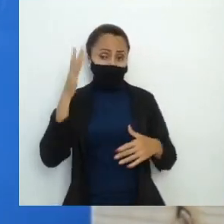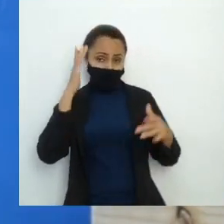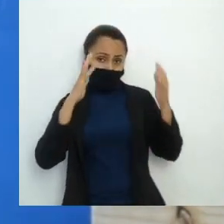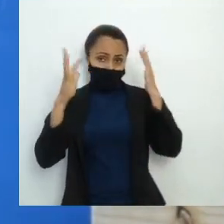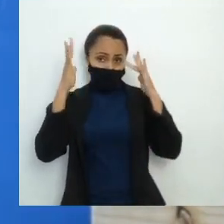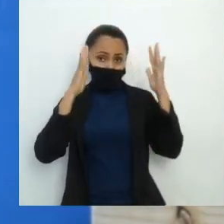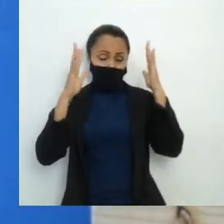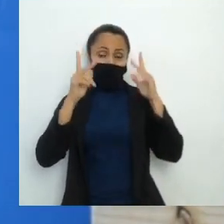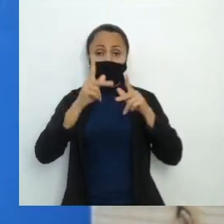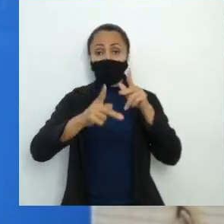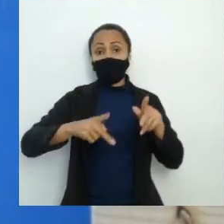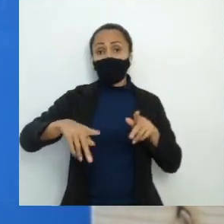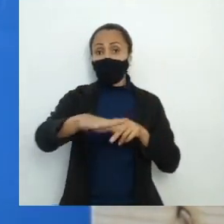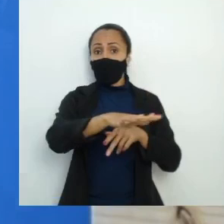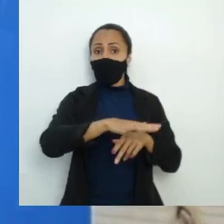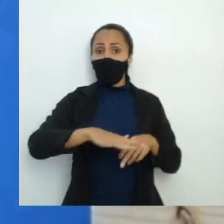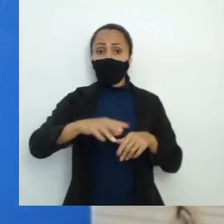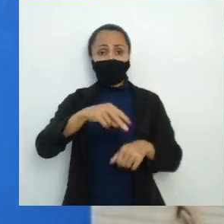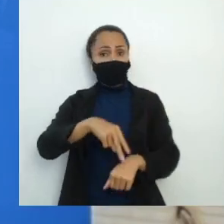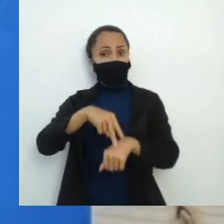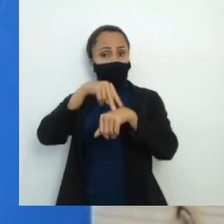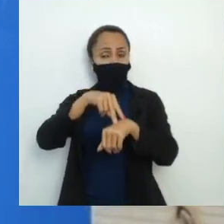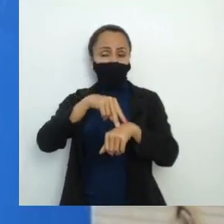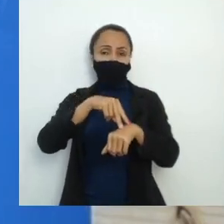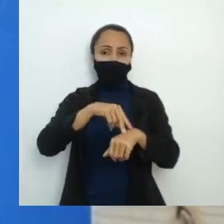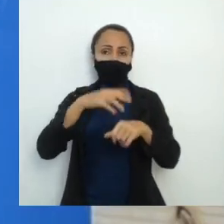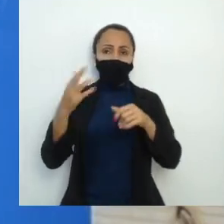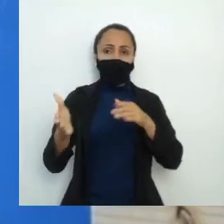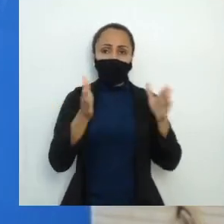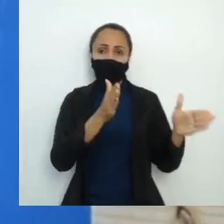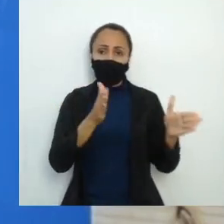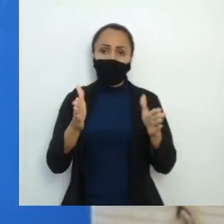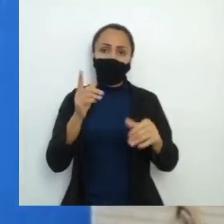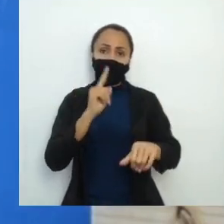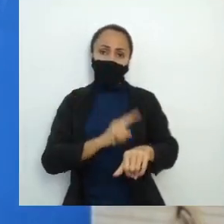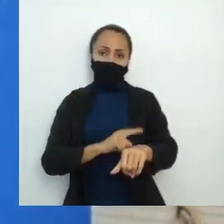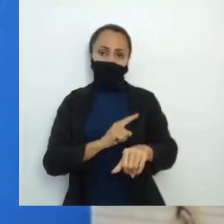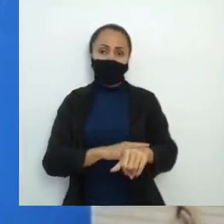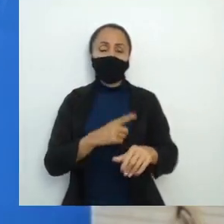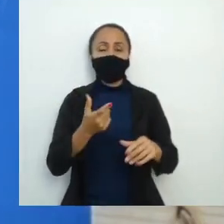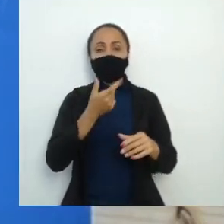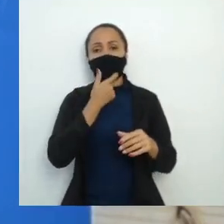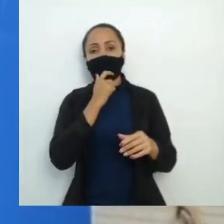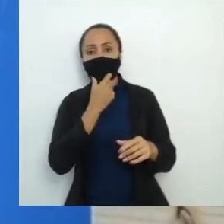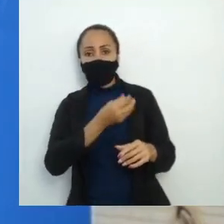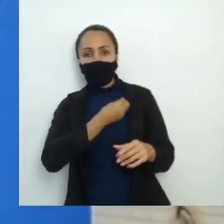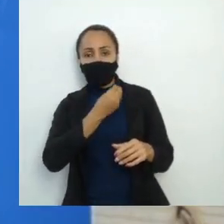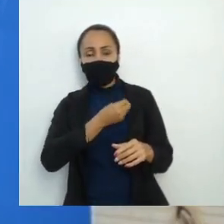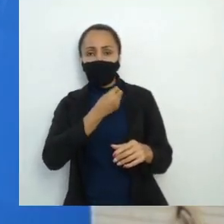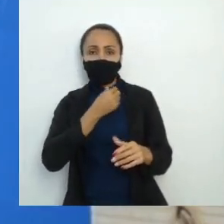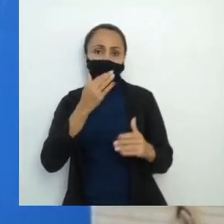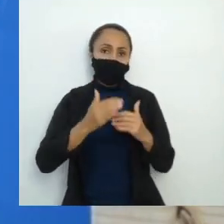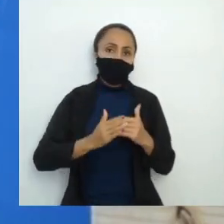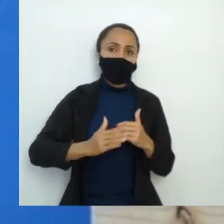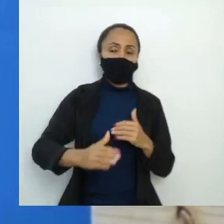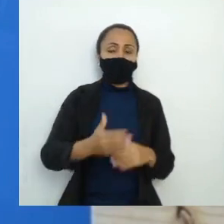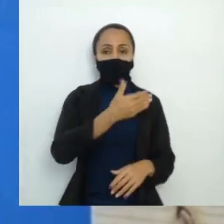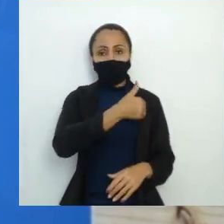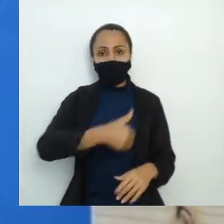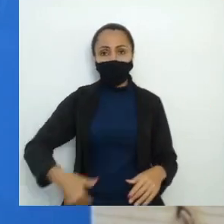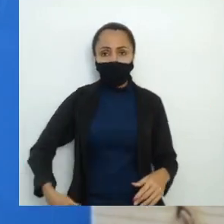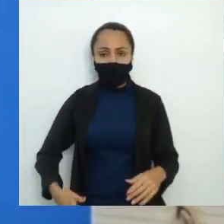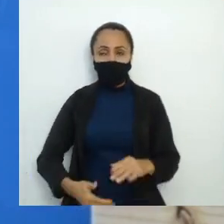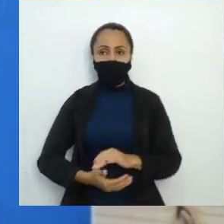do povo no poder. Então o único instante que a Inglaterra vivenciou essa República foi nesse instante aí, desse governo do Oliver